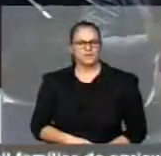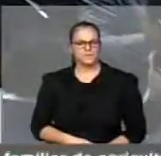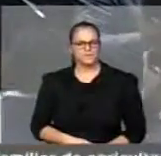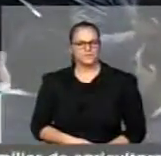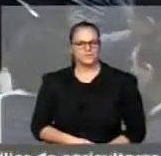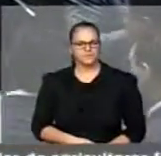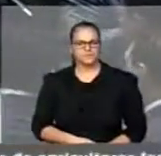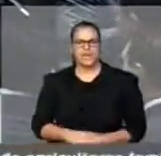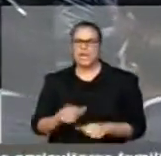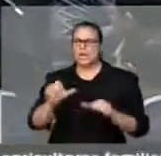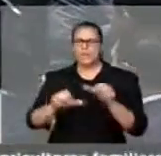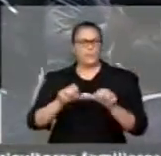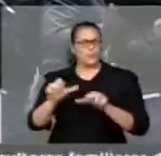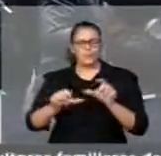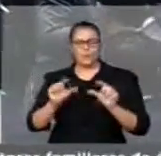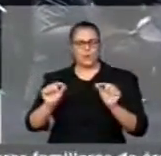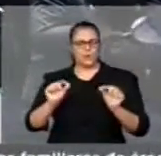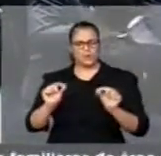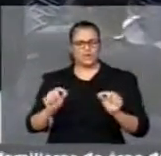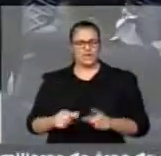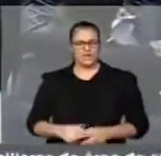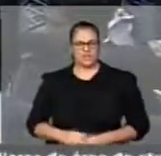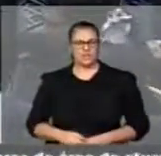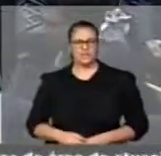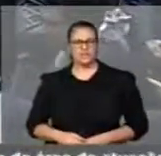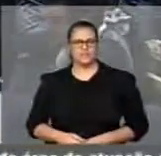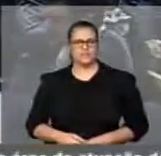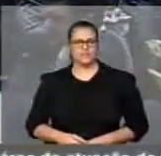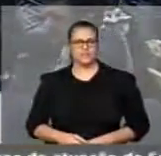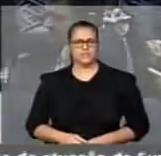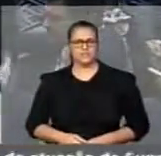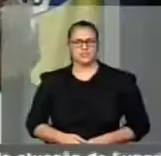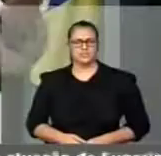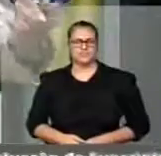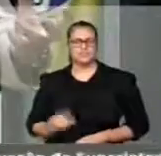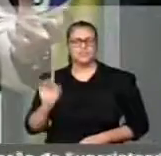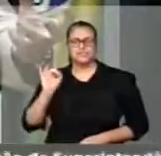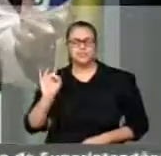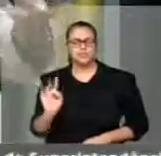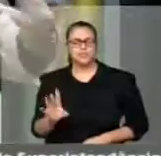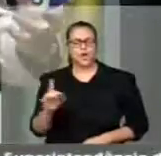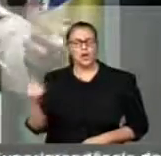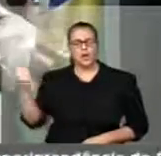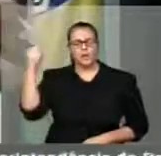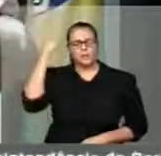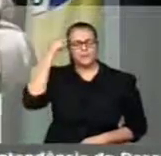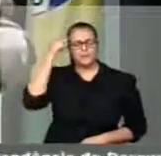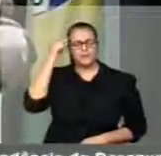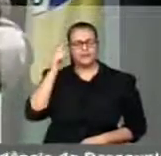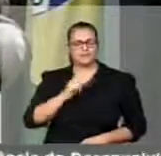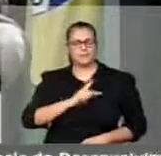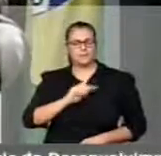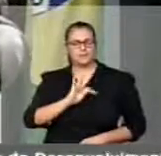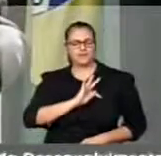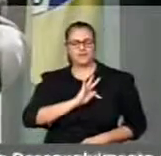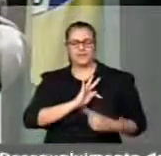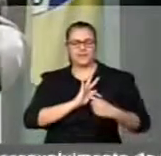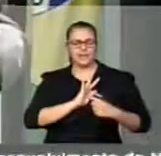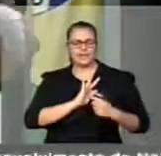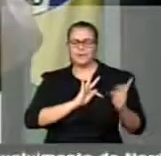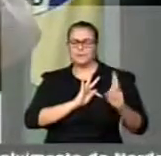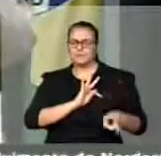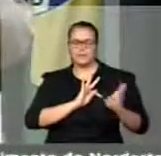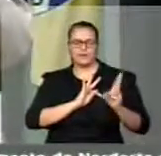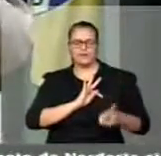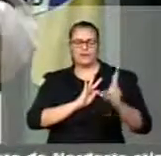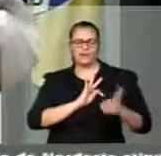mudou nesse cenário foi o conceito do PT sobre corrupção.